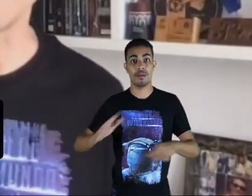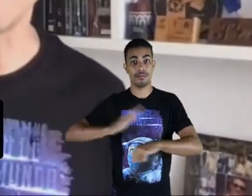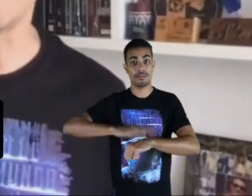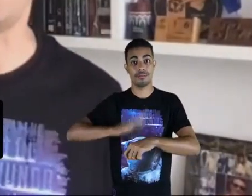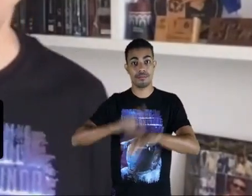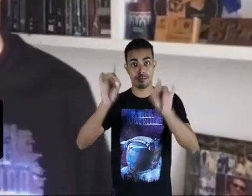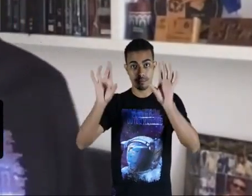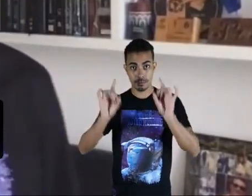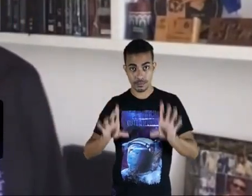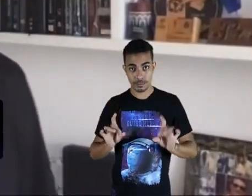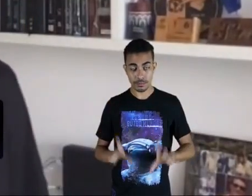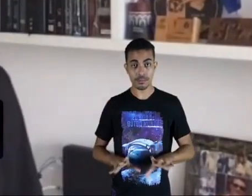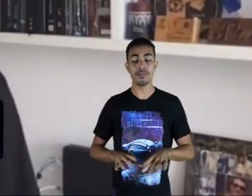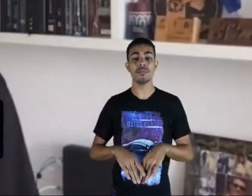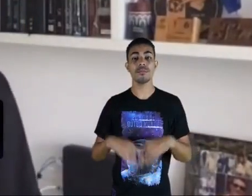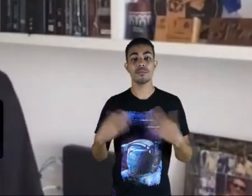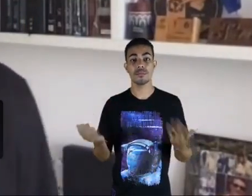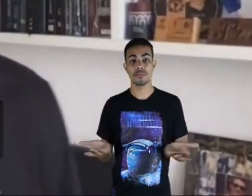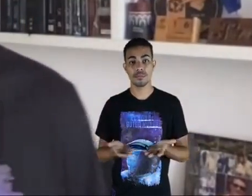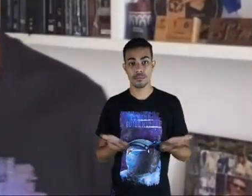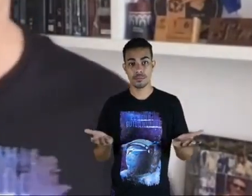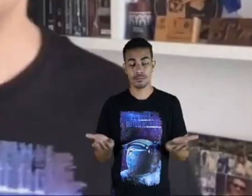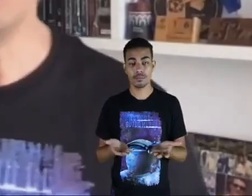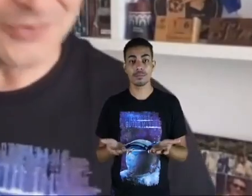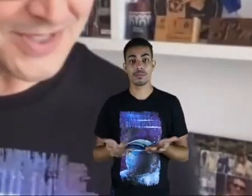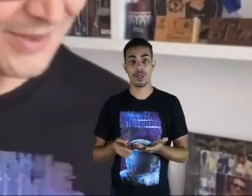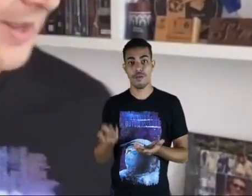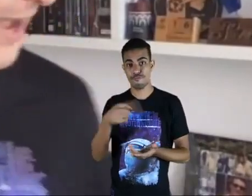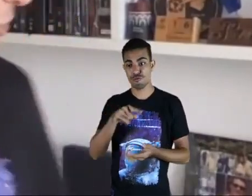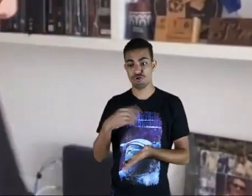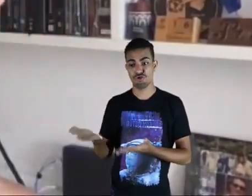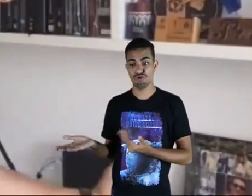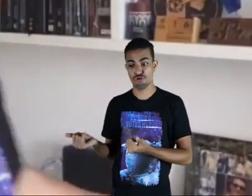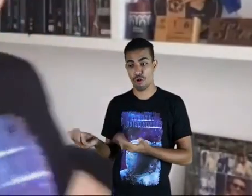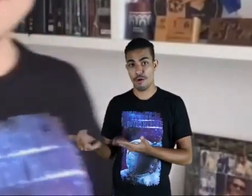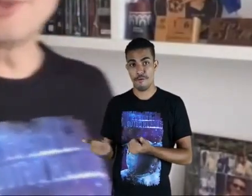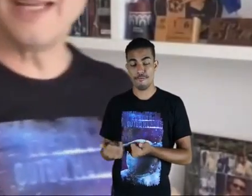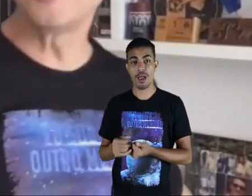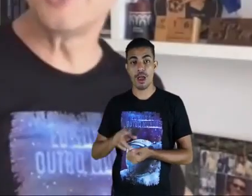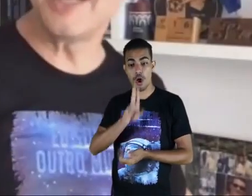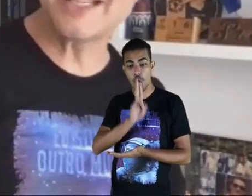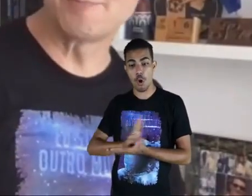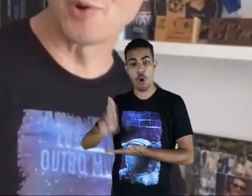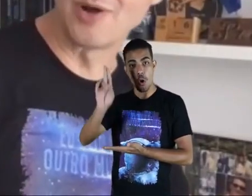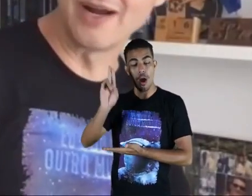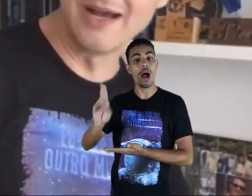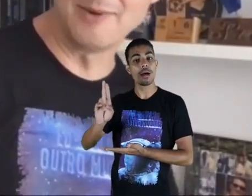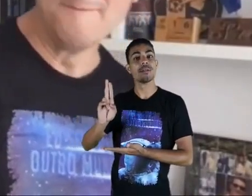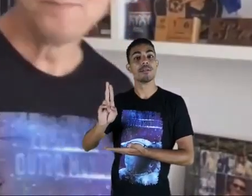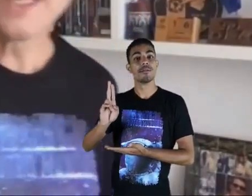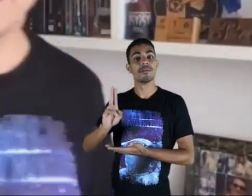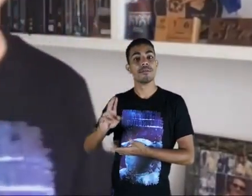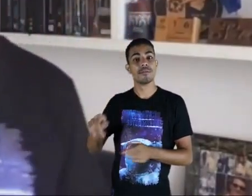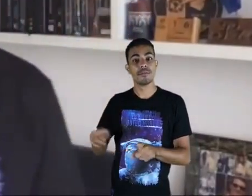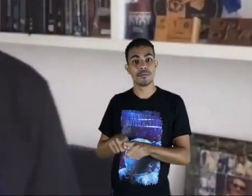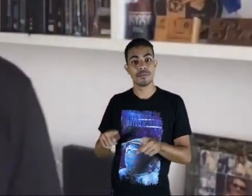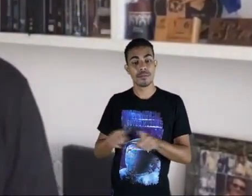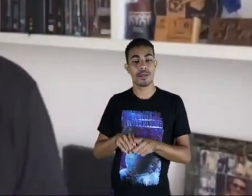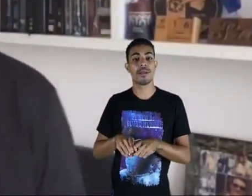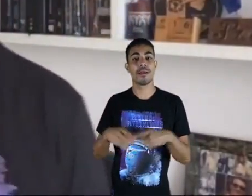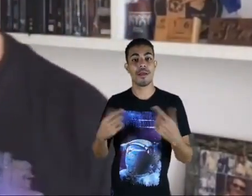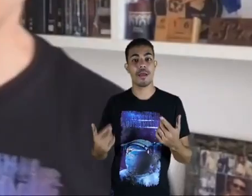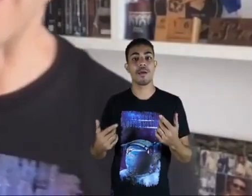quero agradecer e parabenizar aos jovens universitários que estão dentro desse programa,